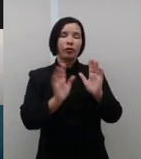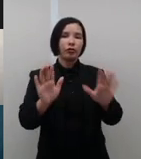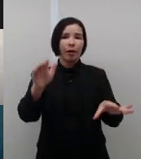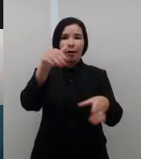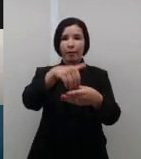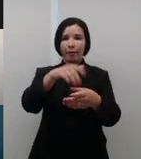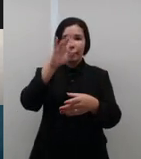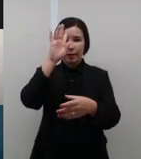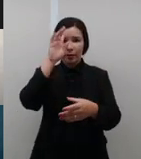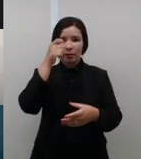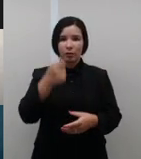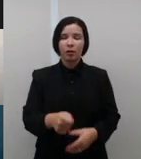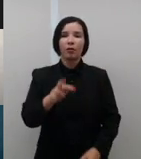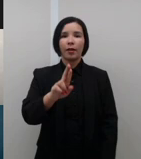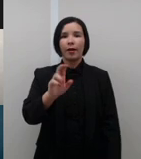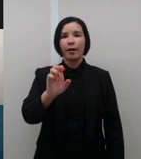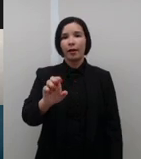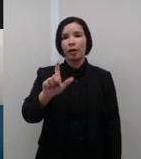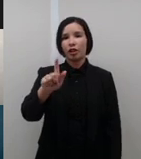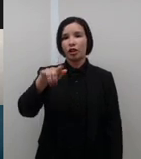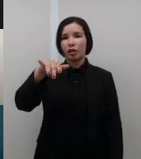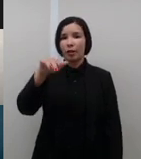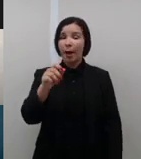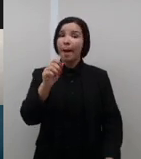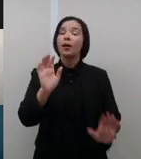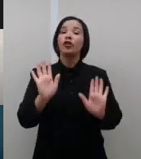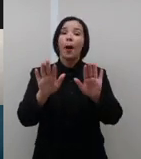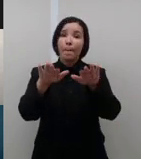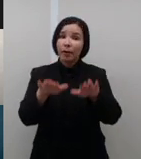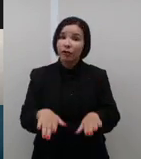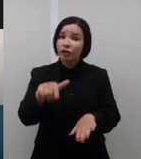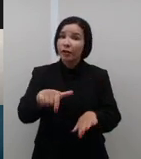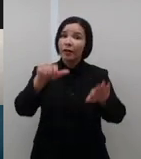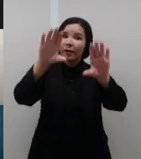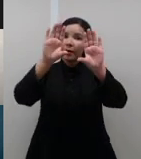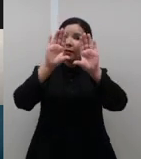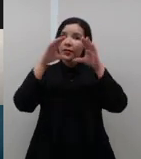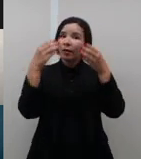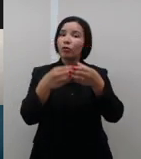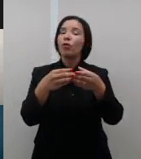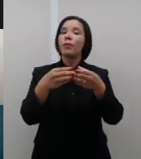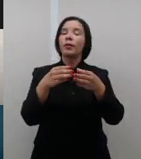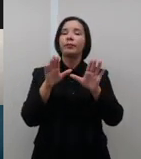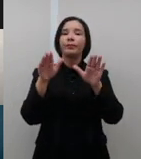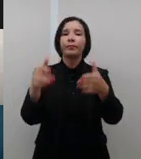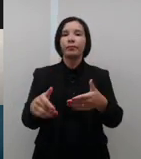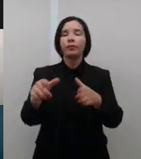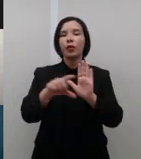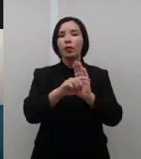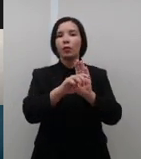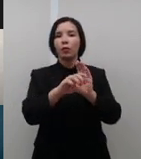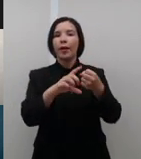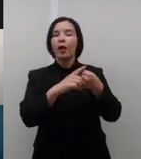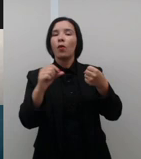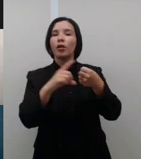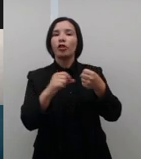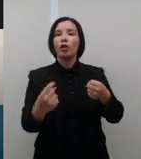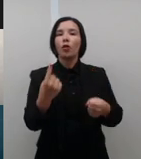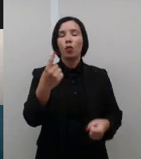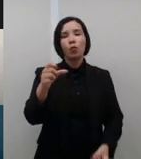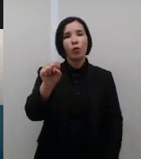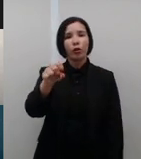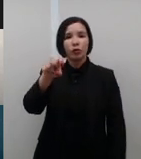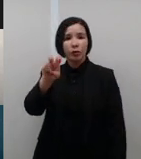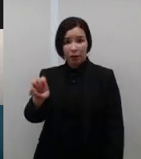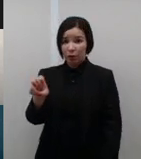Helena Costa, mantidas aqui por essa turma, no sentido de que o artigo 185 do CTN não